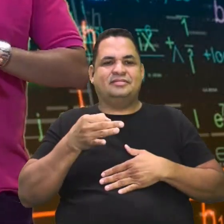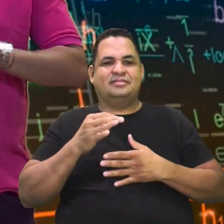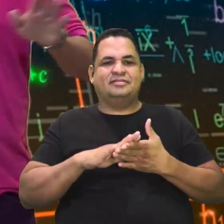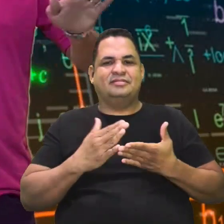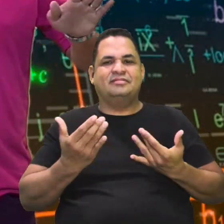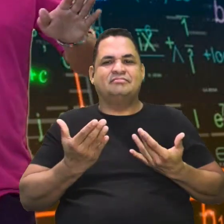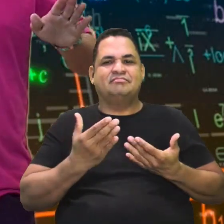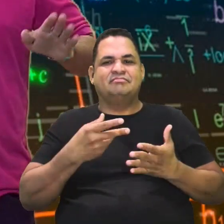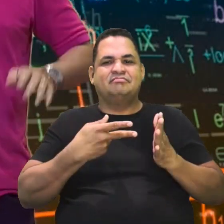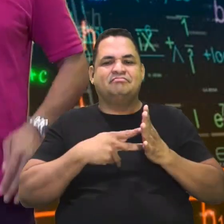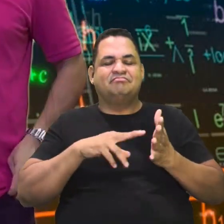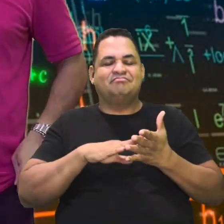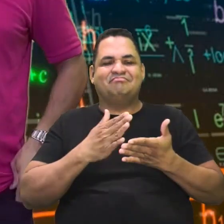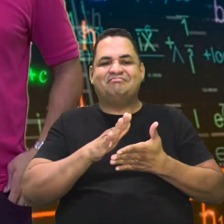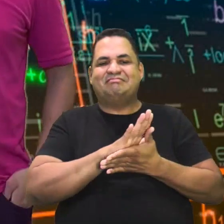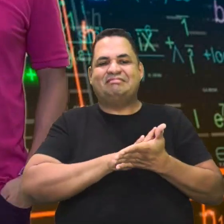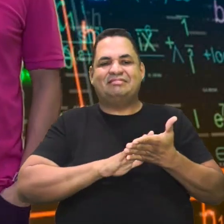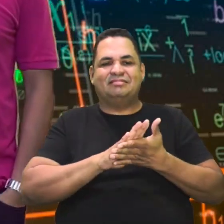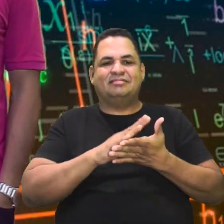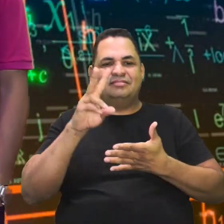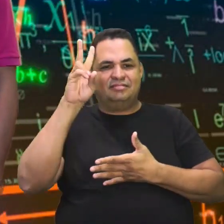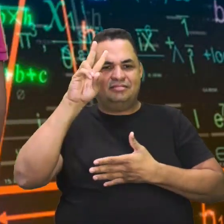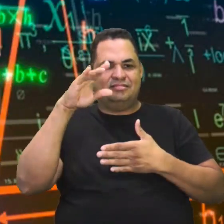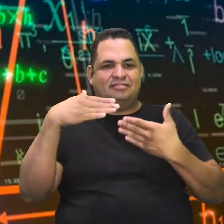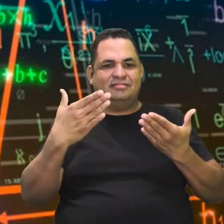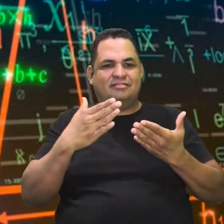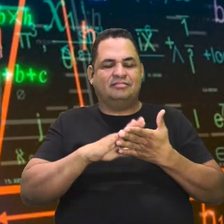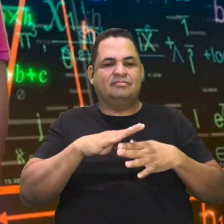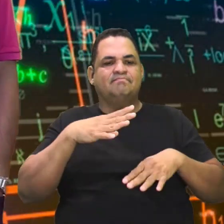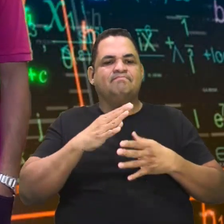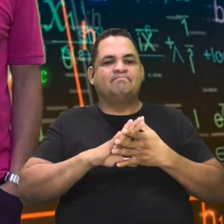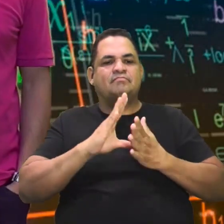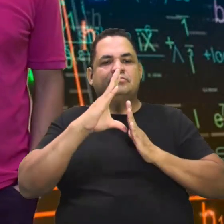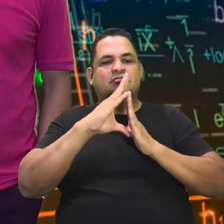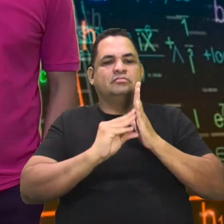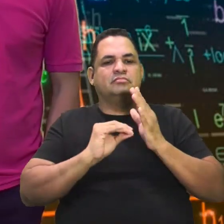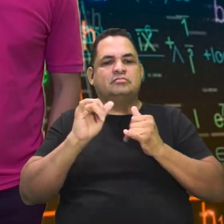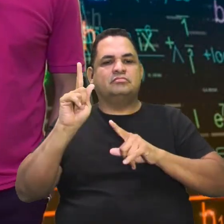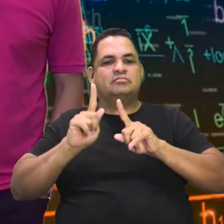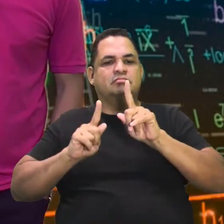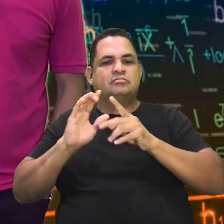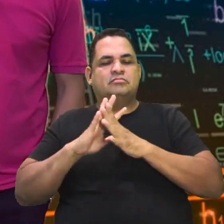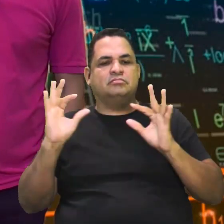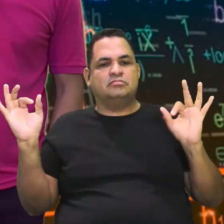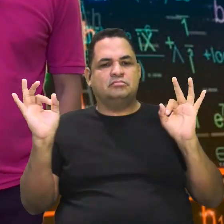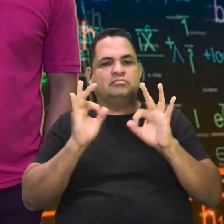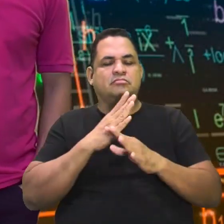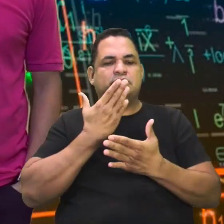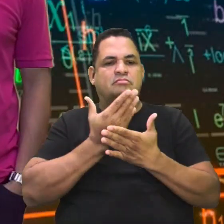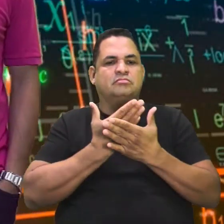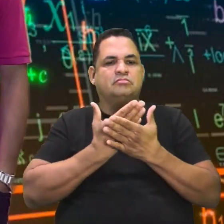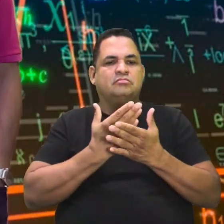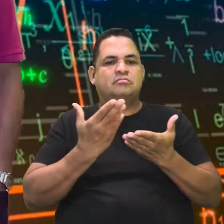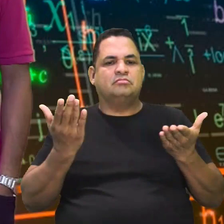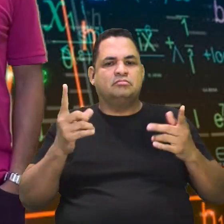não tem sentido nenhum a história, não tem rumo. Bom, assim, em matéria de conteúdos de estatística a gente conclui nessa